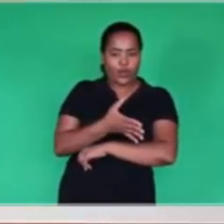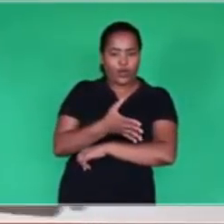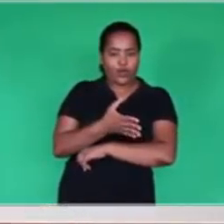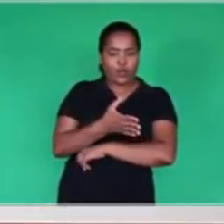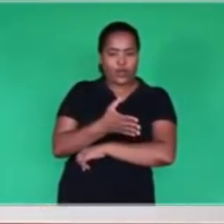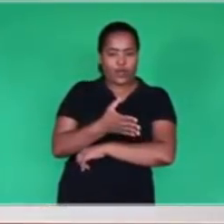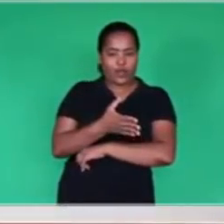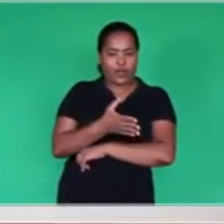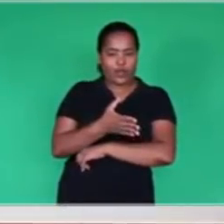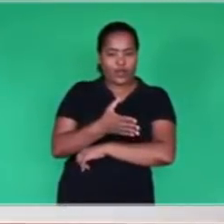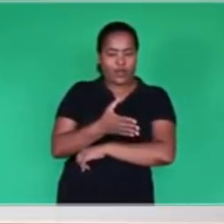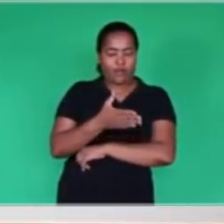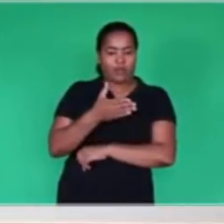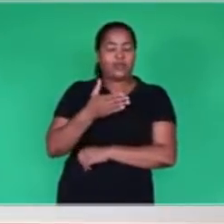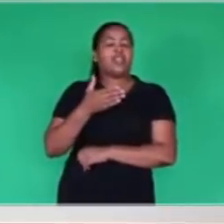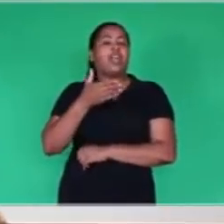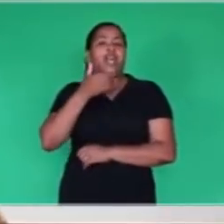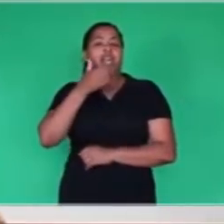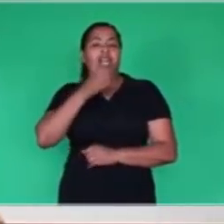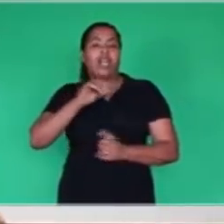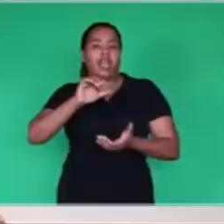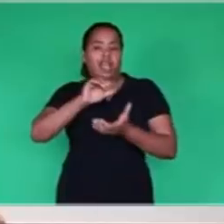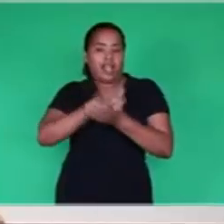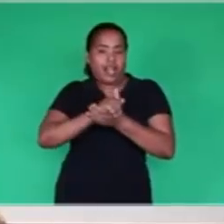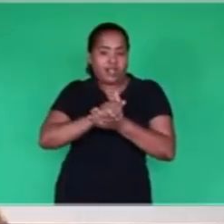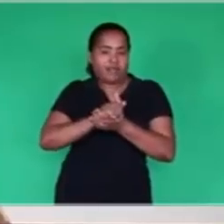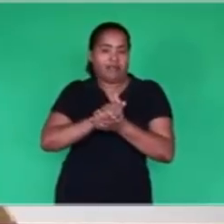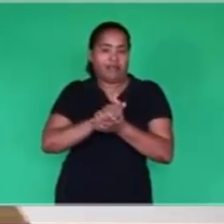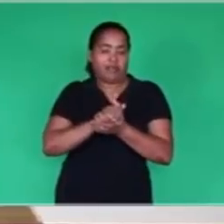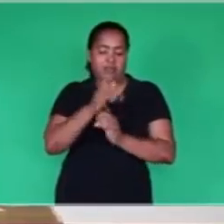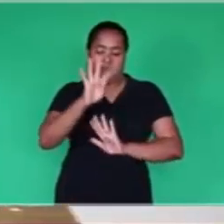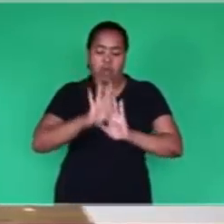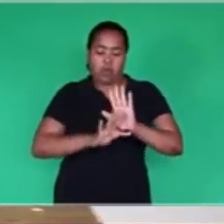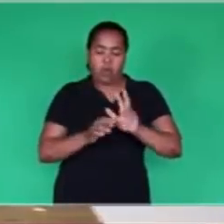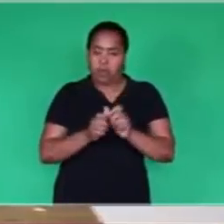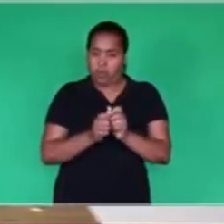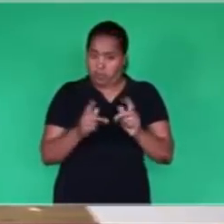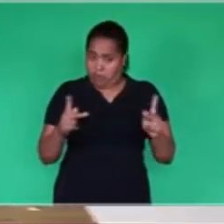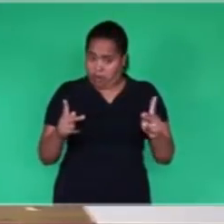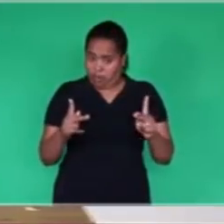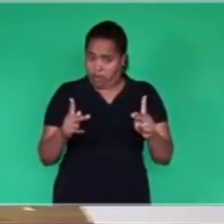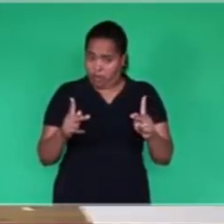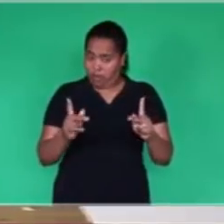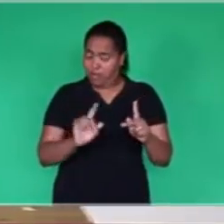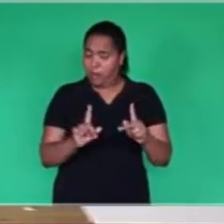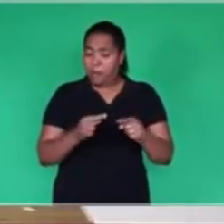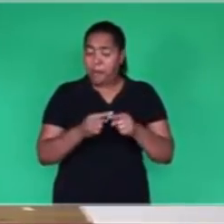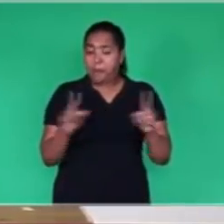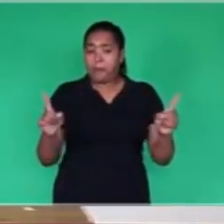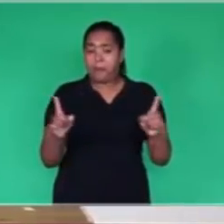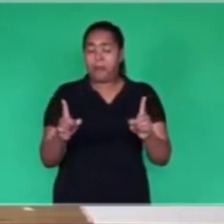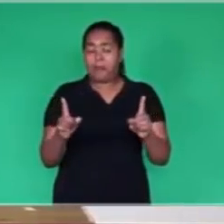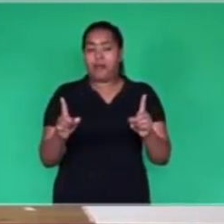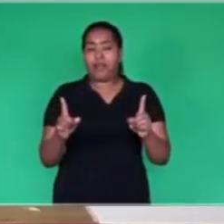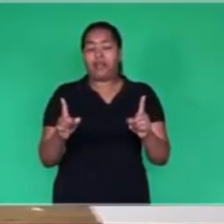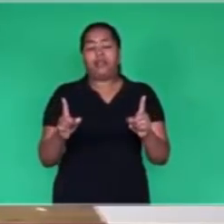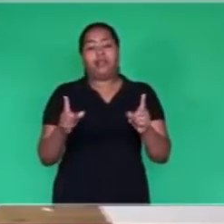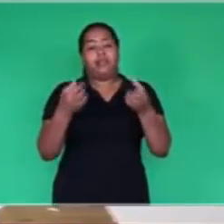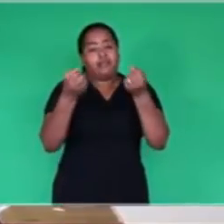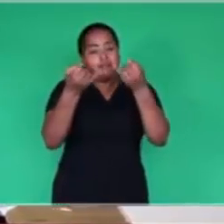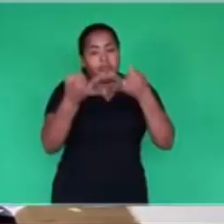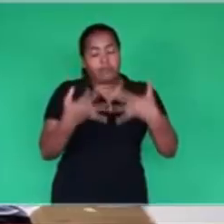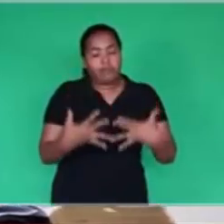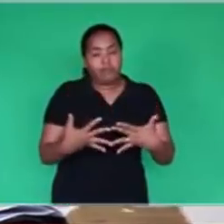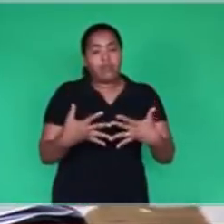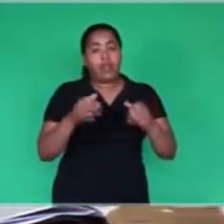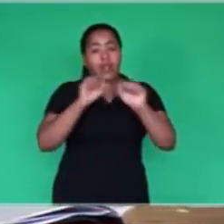É a esposa. Agora, os irmãos, não vou ler o texto do Apocalipse, mas eu quero deixar bem claro que essa igreja.